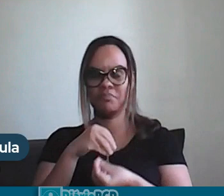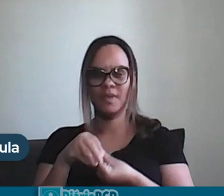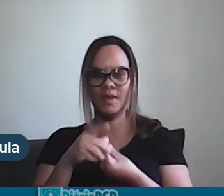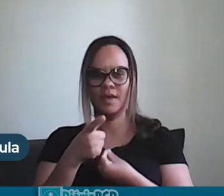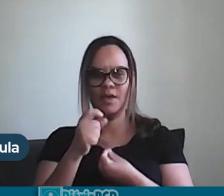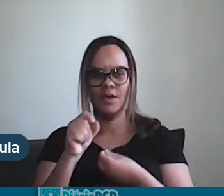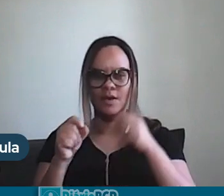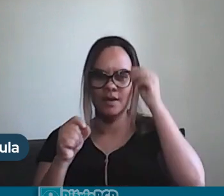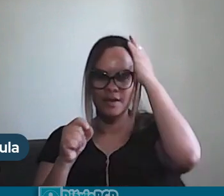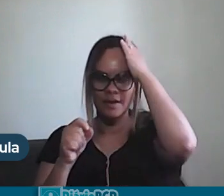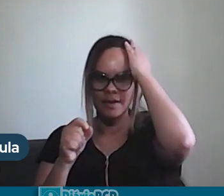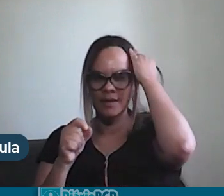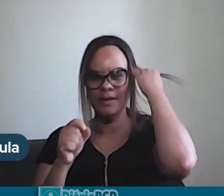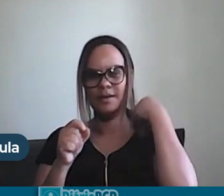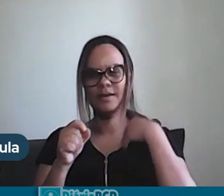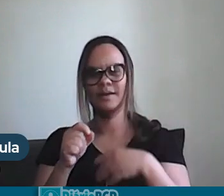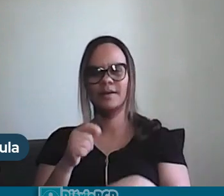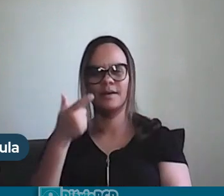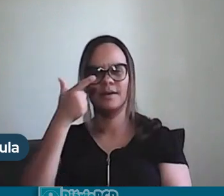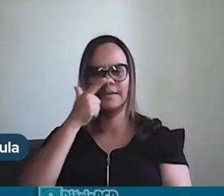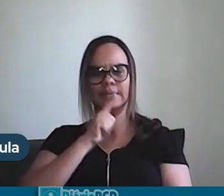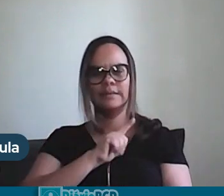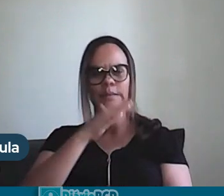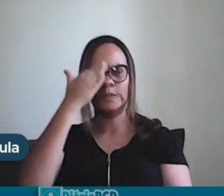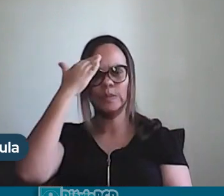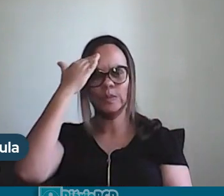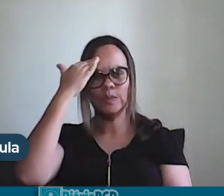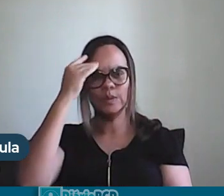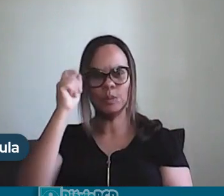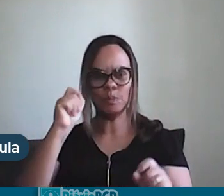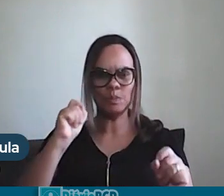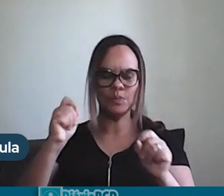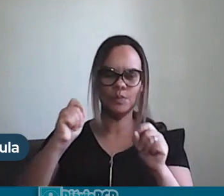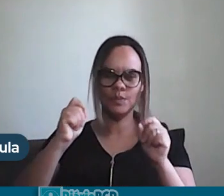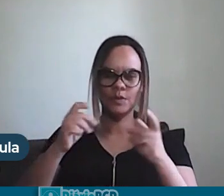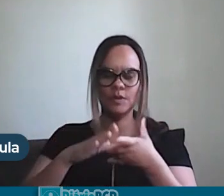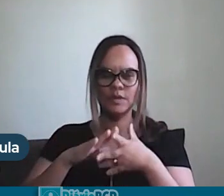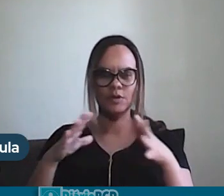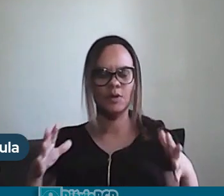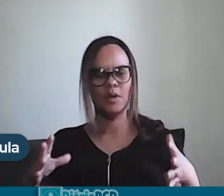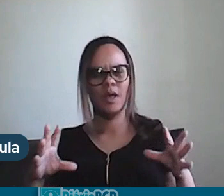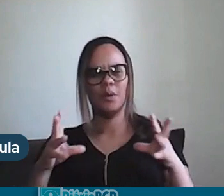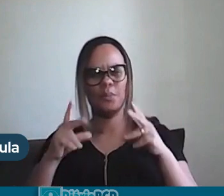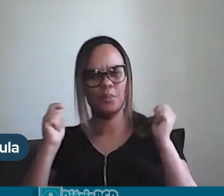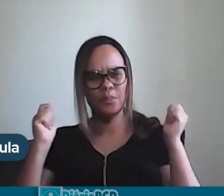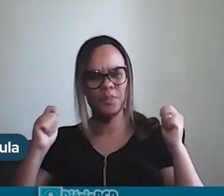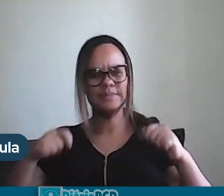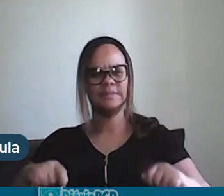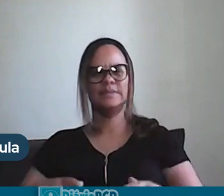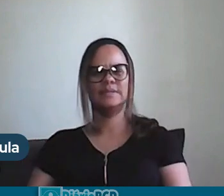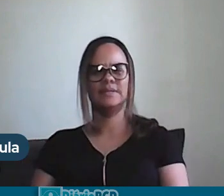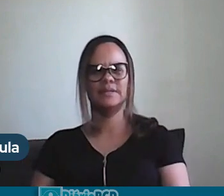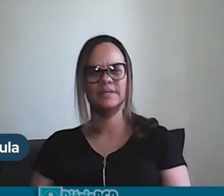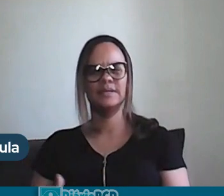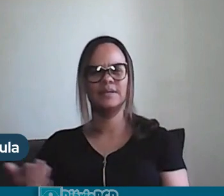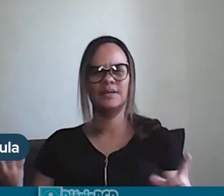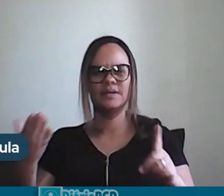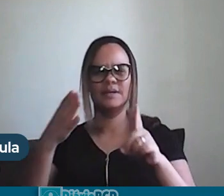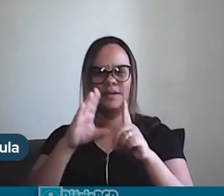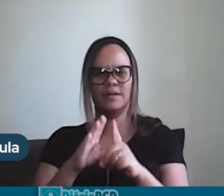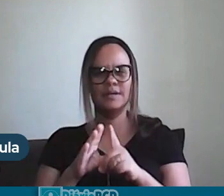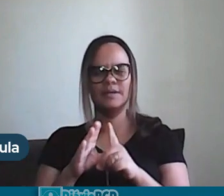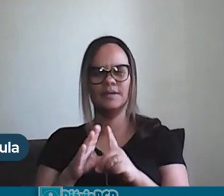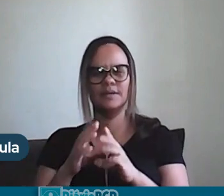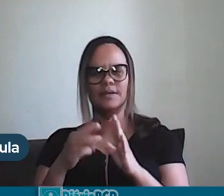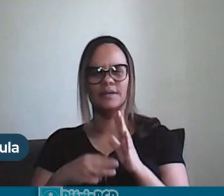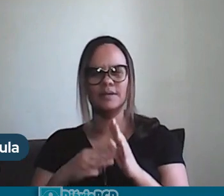10 anos a senhora conseguiu entender tudo aquilo que é necessário para a implementação desse modelo,